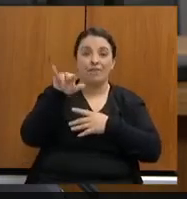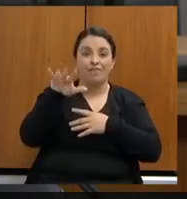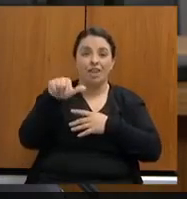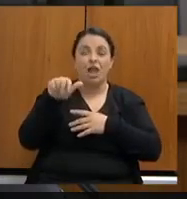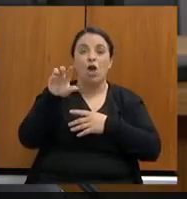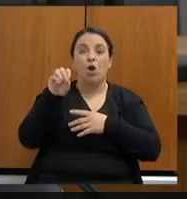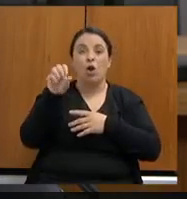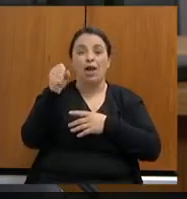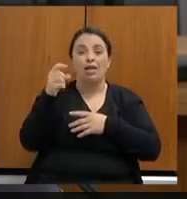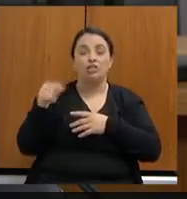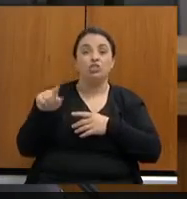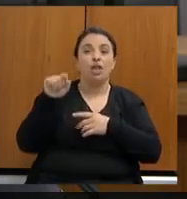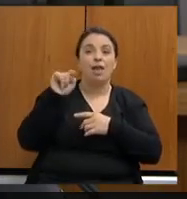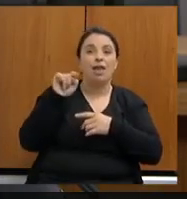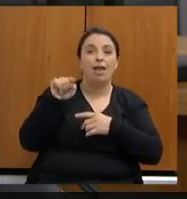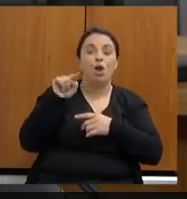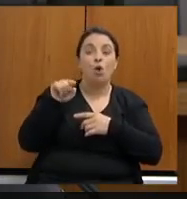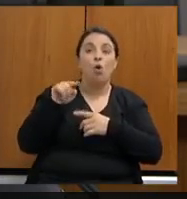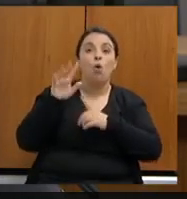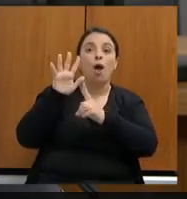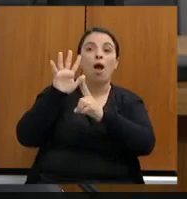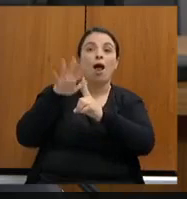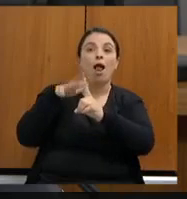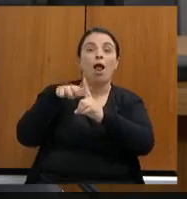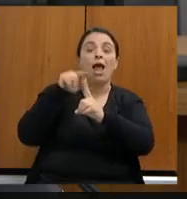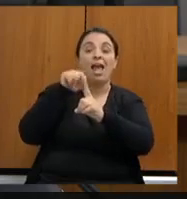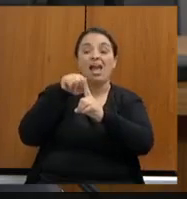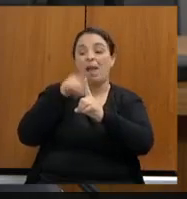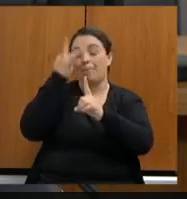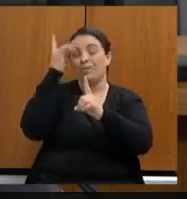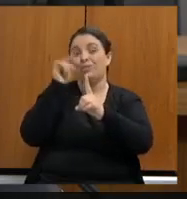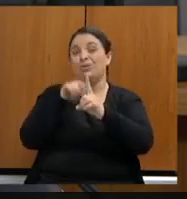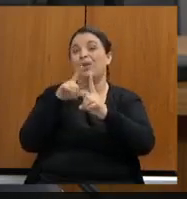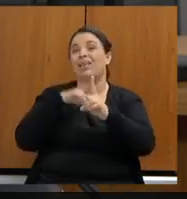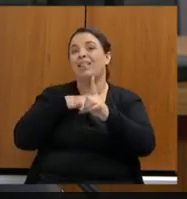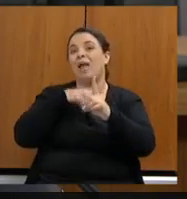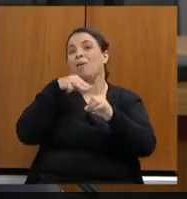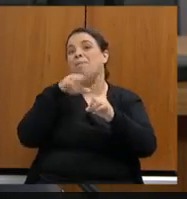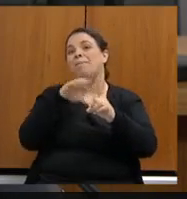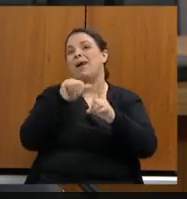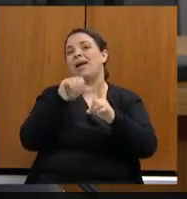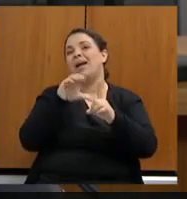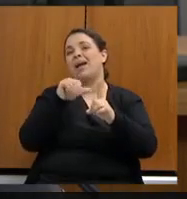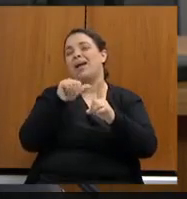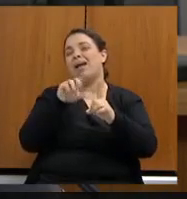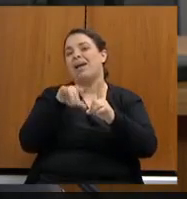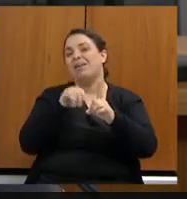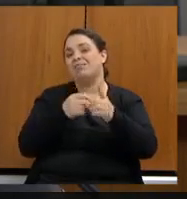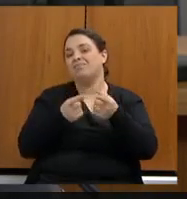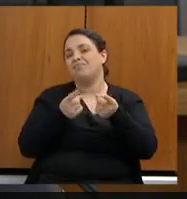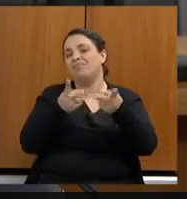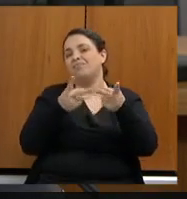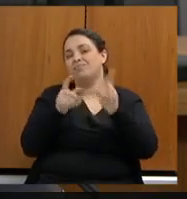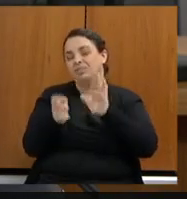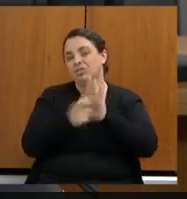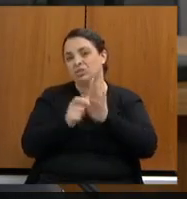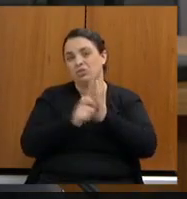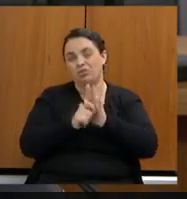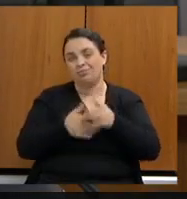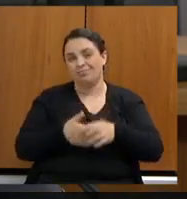tem Pergunta para o Rodrigo lá na cabana onde ele foi criado tem que são os heróis hoje verdade não são mais os